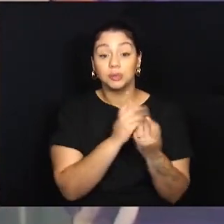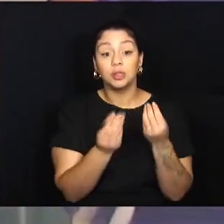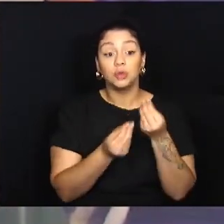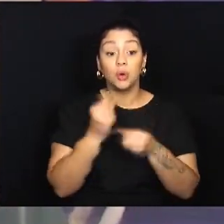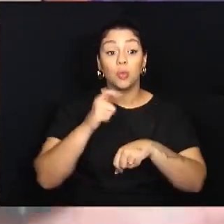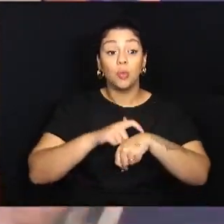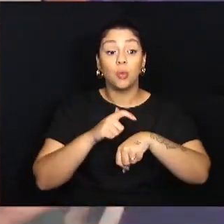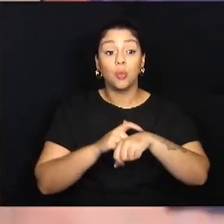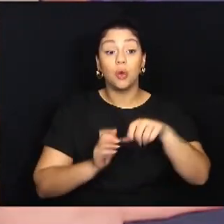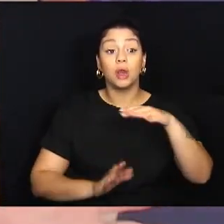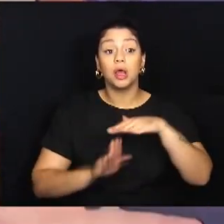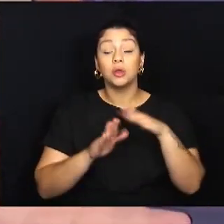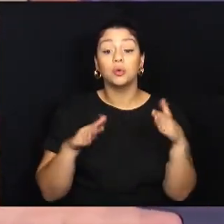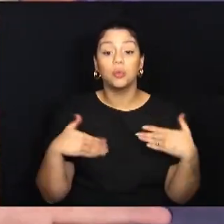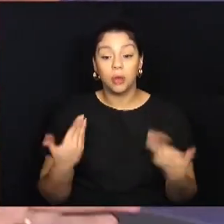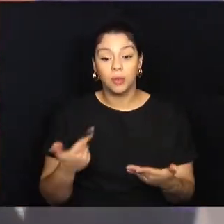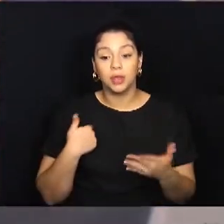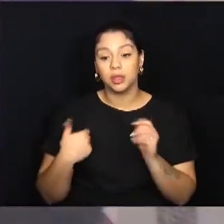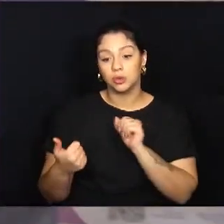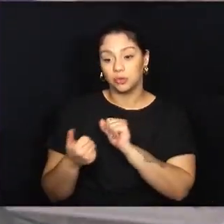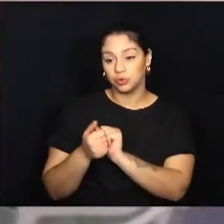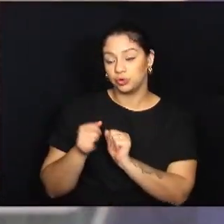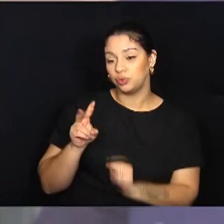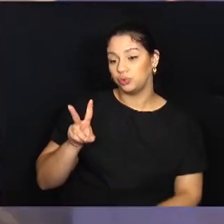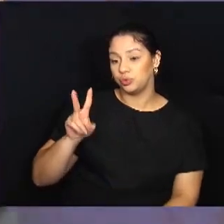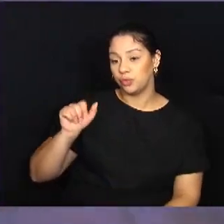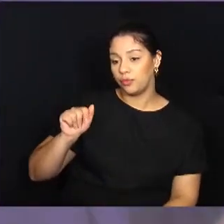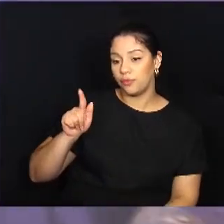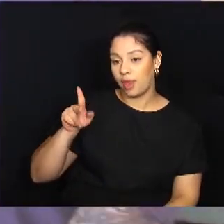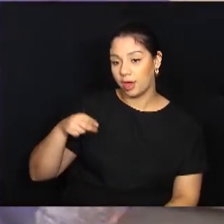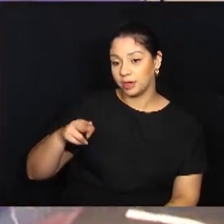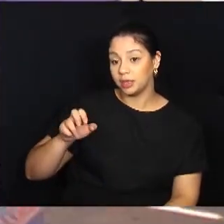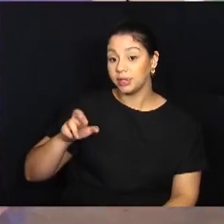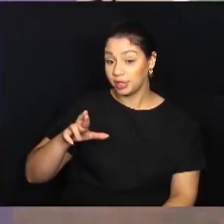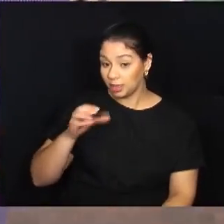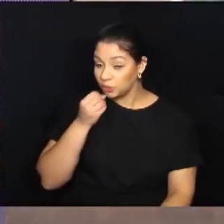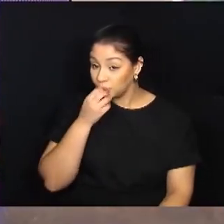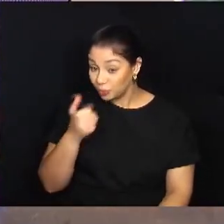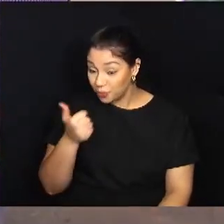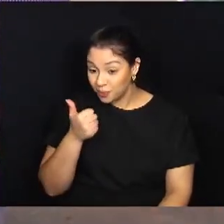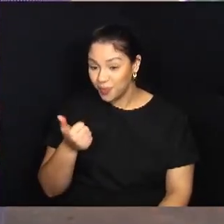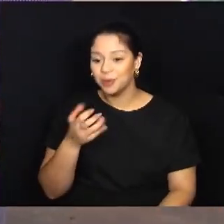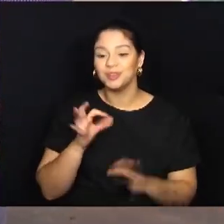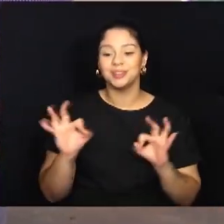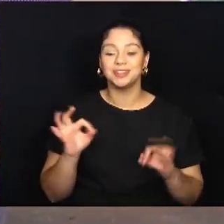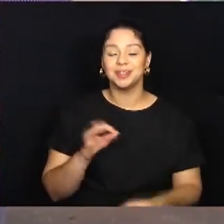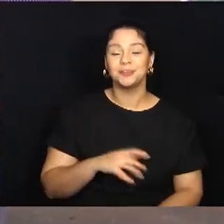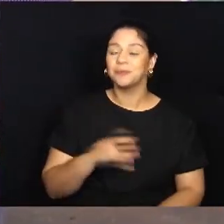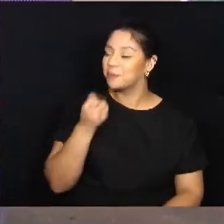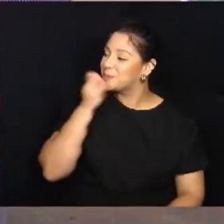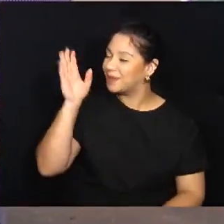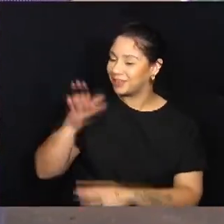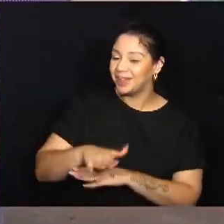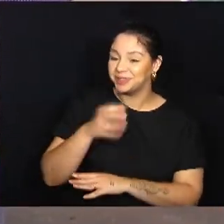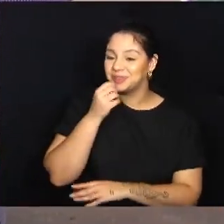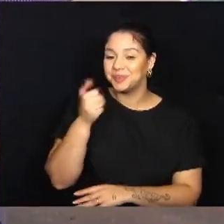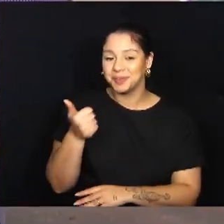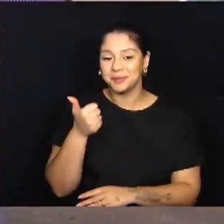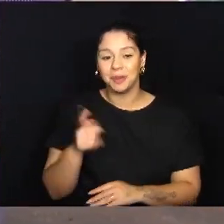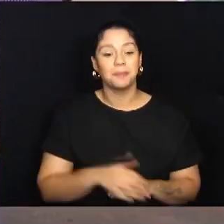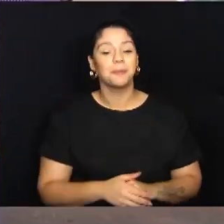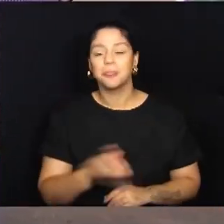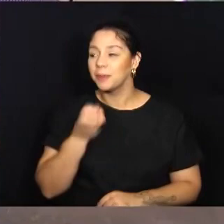horas funciona, estou aqui com o Wagner. Tudo bom, Wagner? Boa tarde, muito obrigado por atender a nossa reportagem. Boa